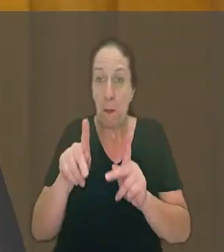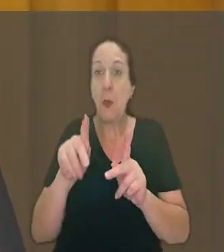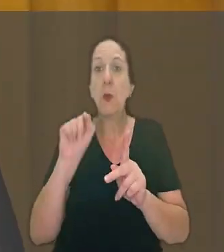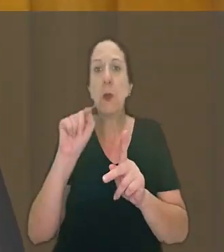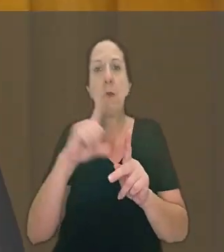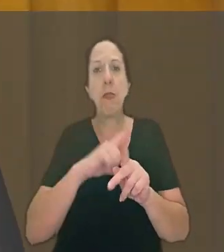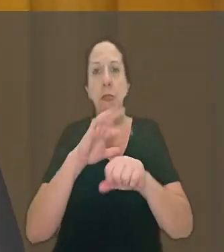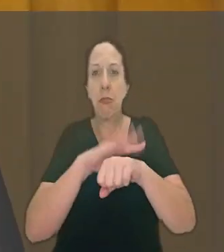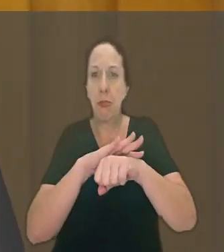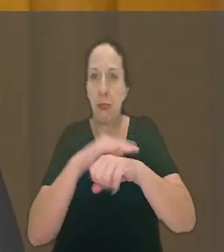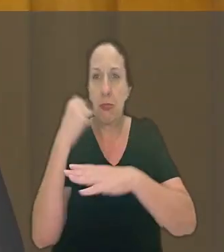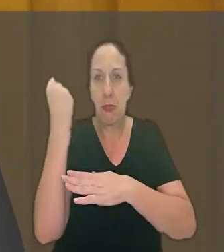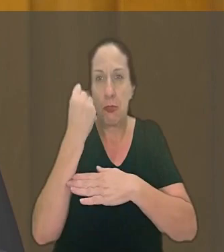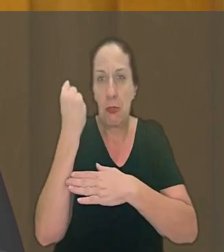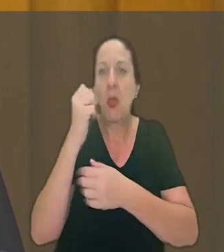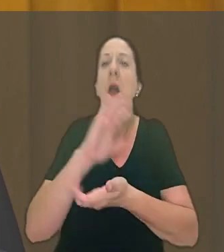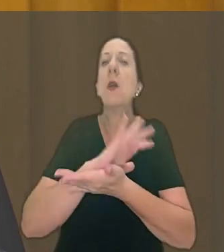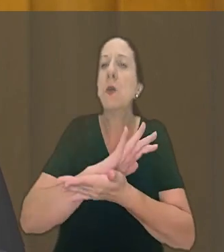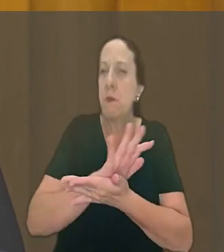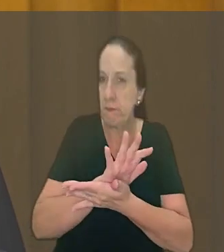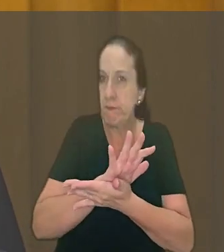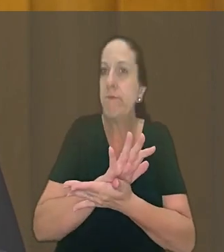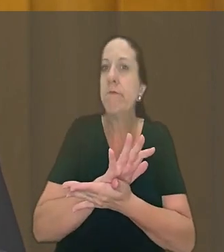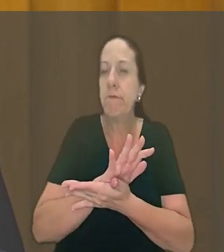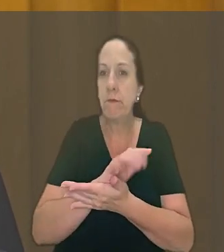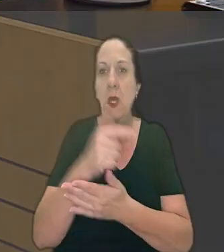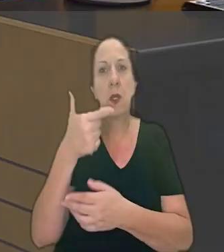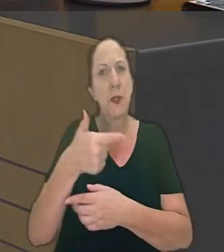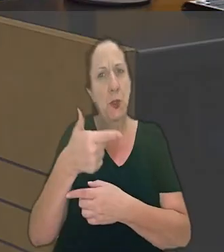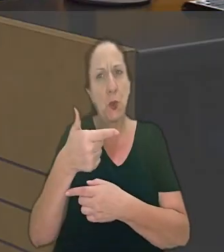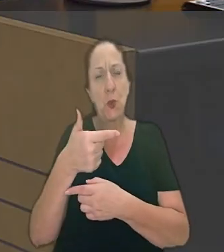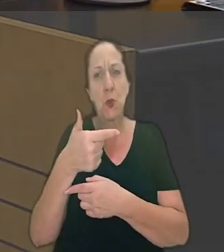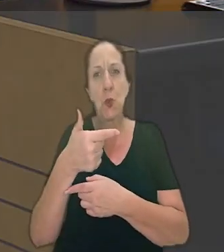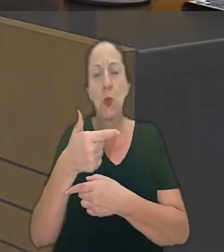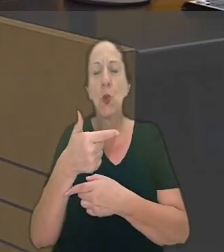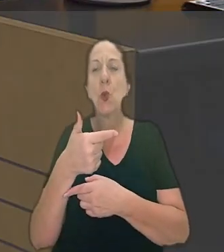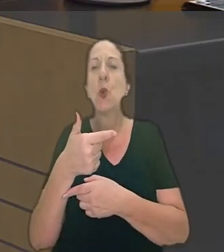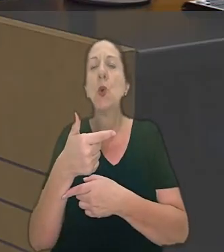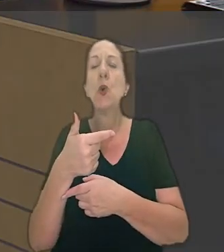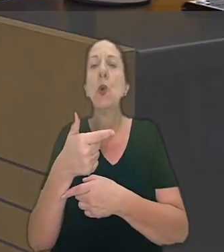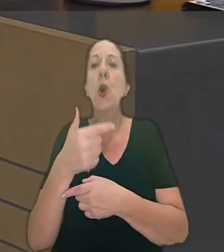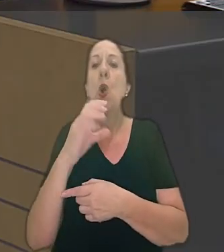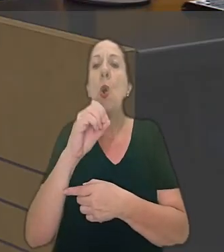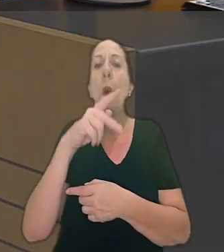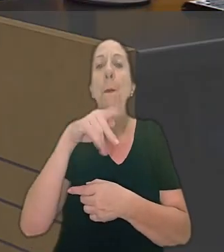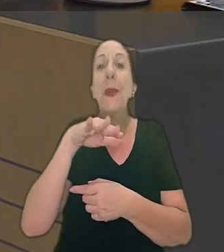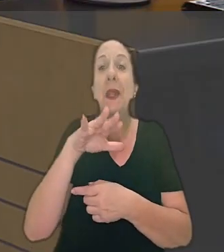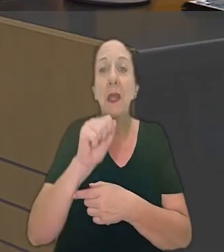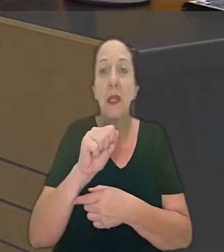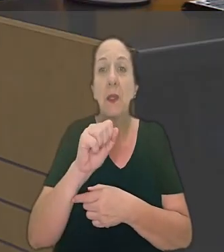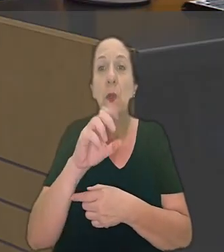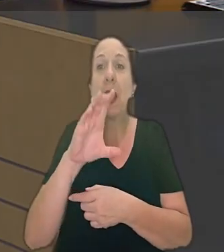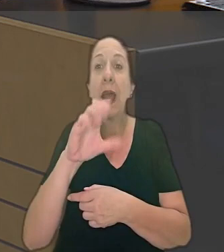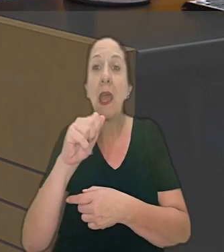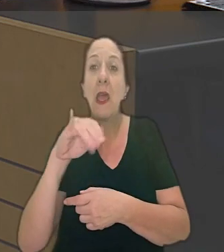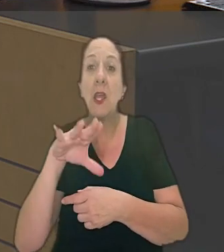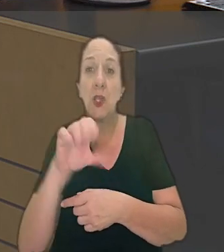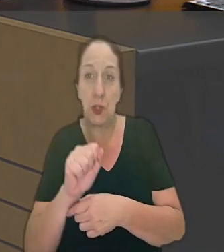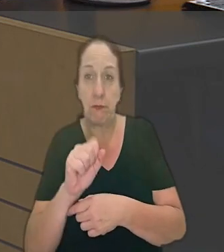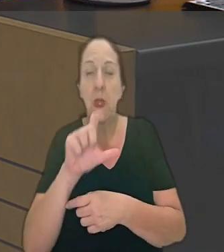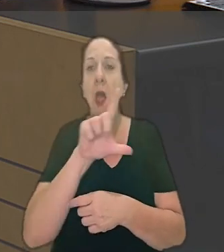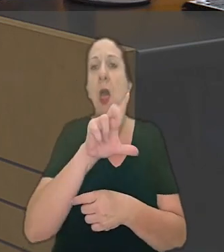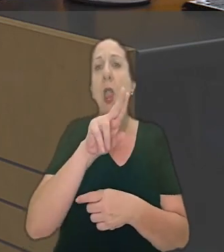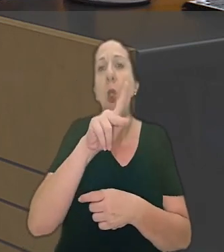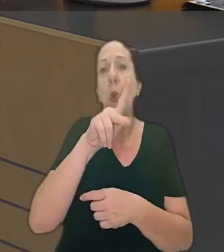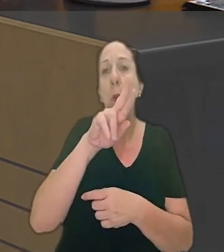de pessoa com esclerose múltipla é discriminatória. No segundo caso, uma operadora de caixa foi diagnosticada com lúpus